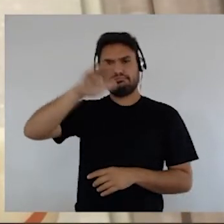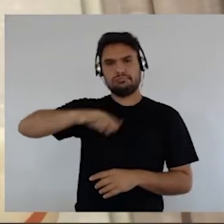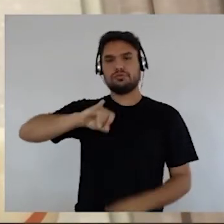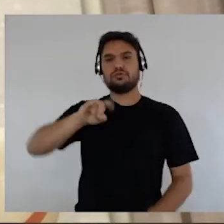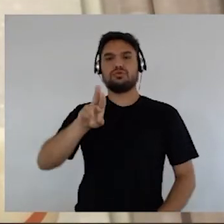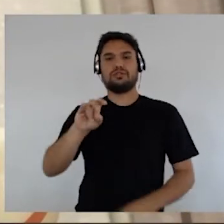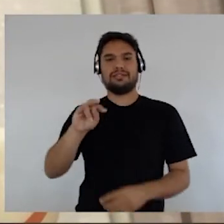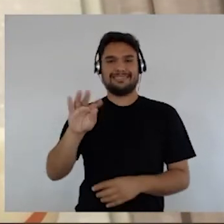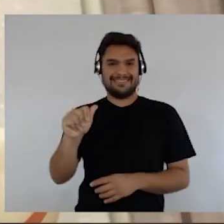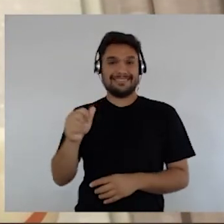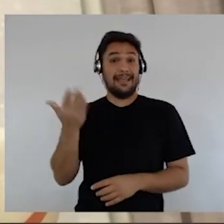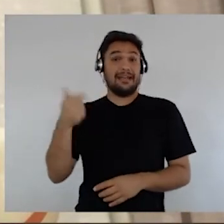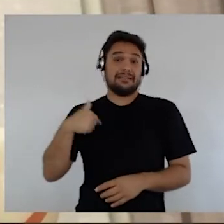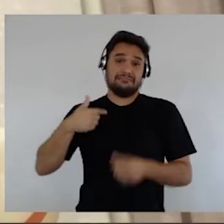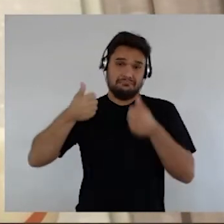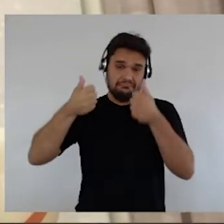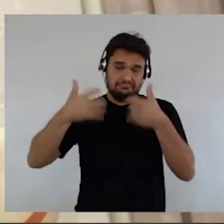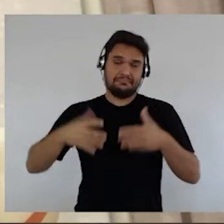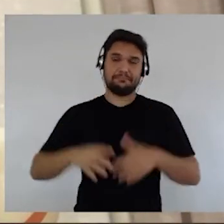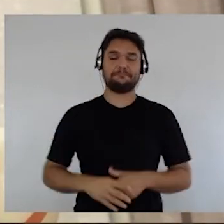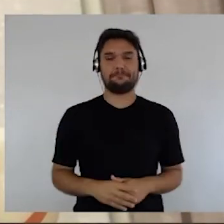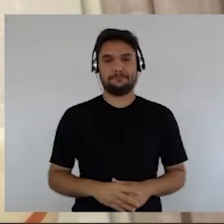antecederam.